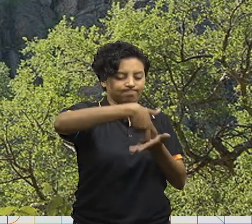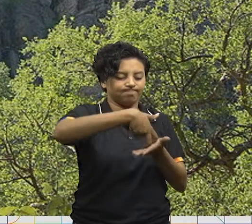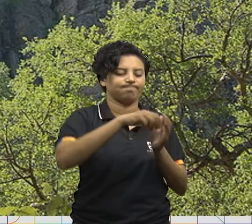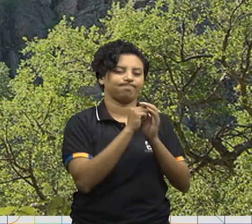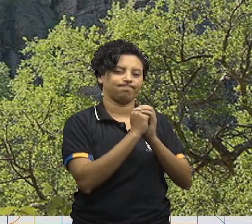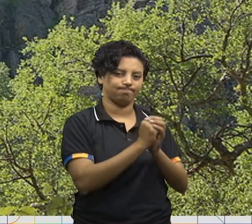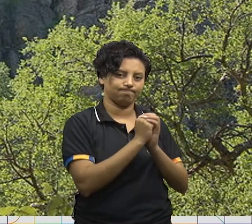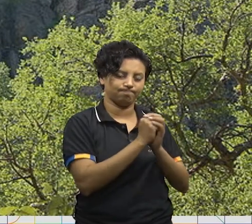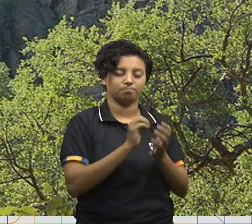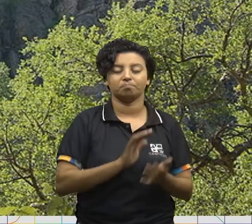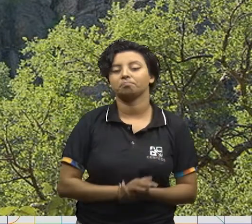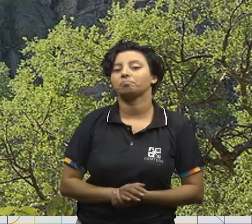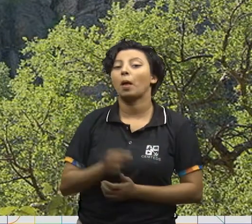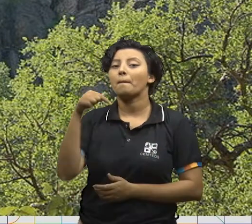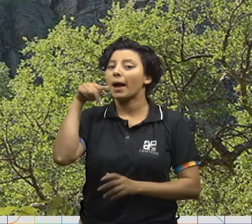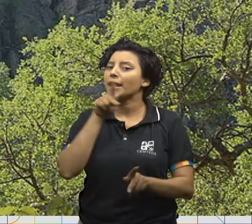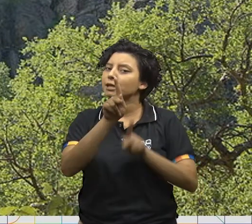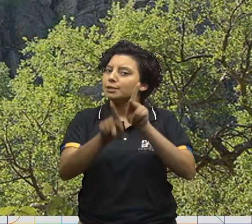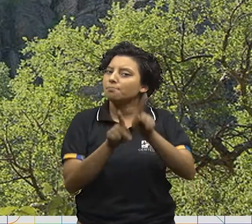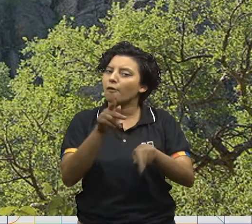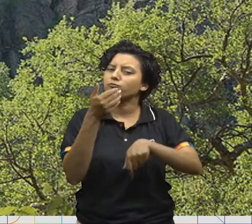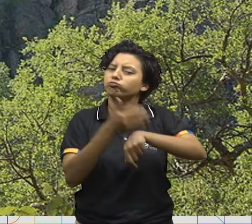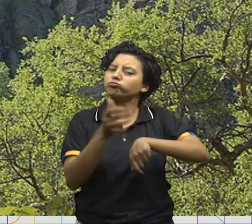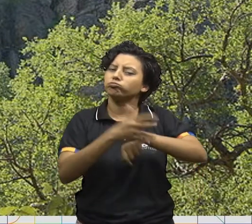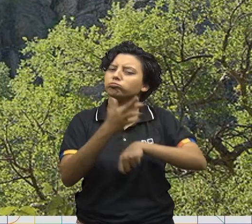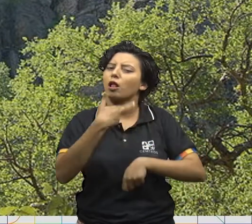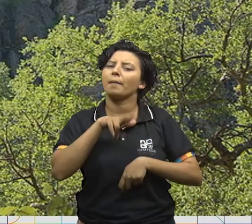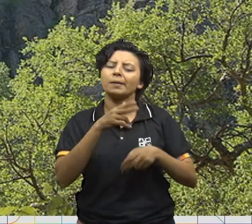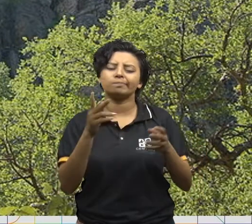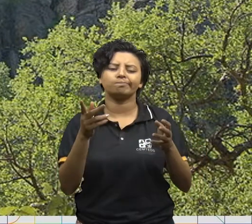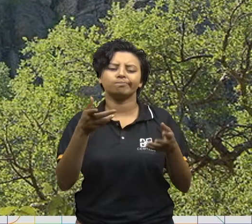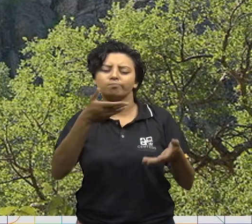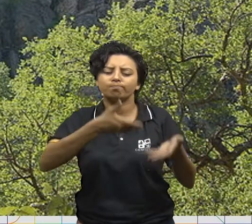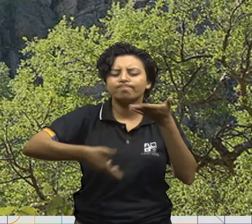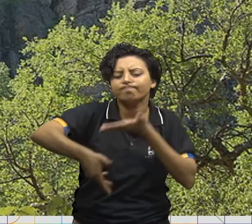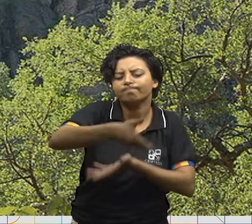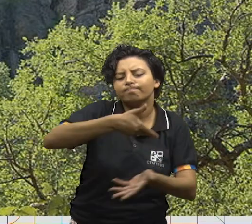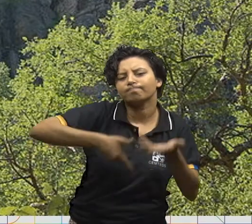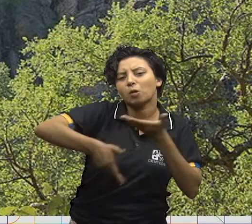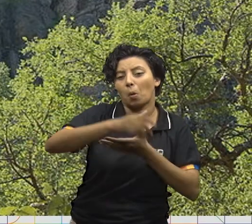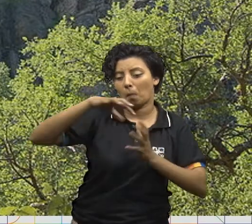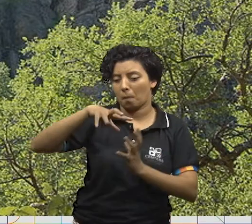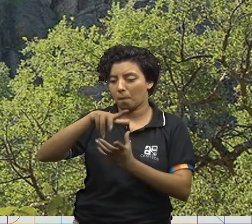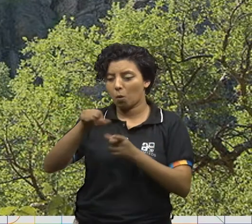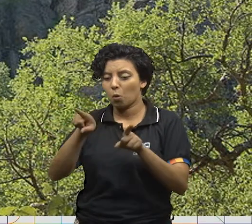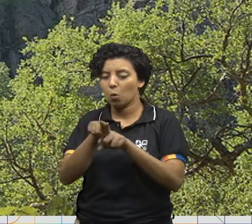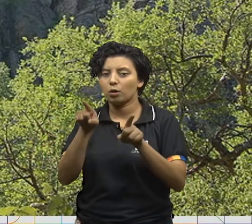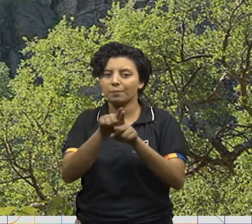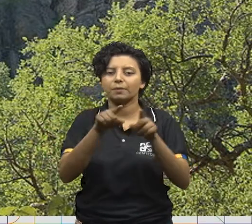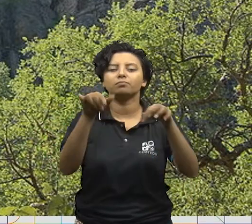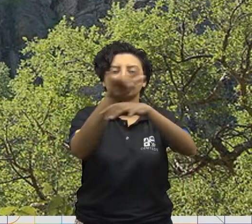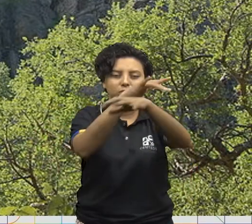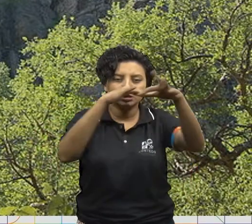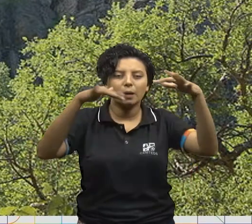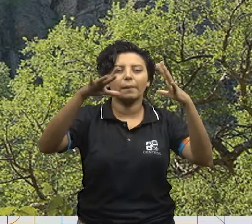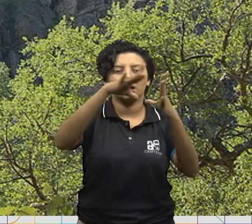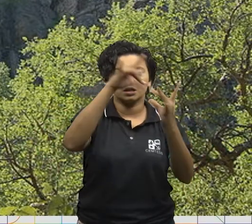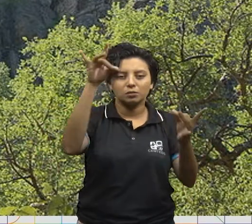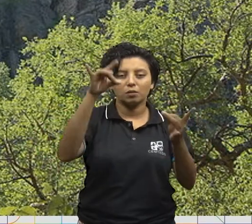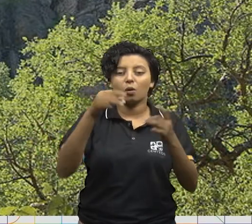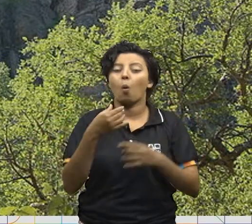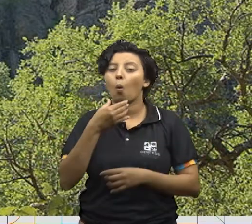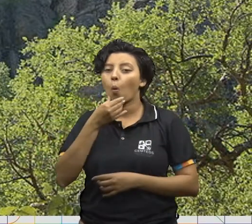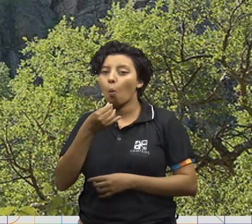a religiosidade é uma forma de interação com o mundo espiritual, e por meio dos curandeiros, eles podem manter contato com